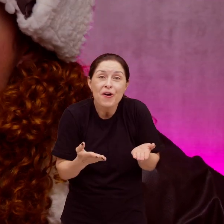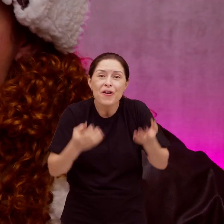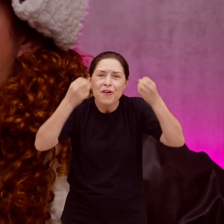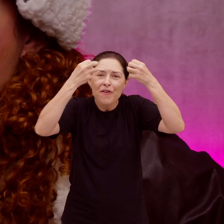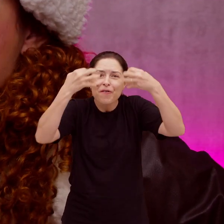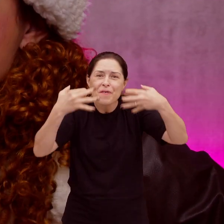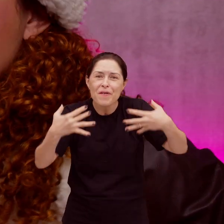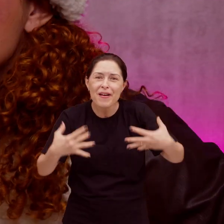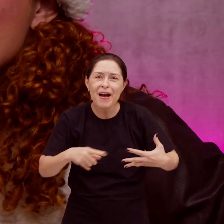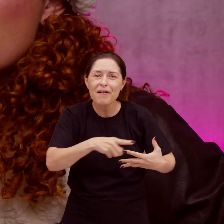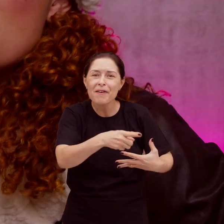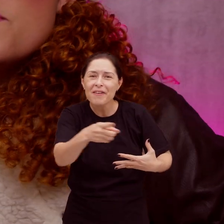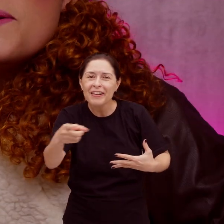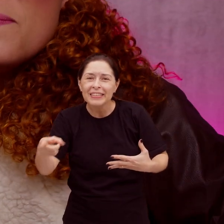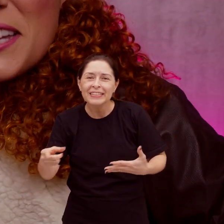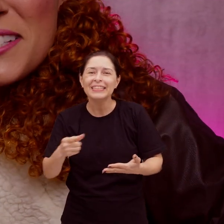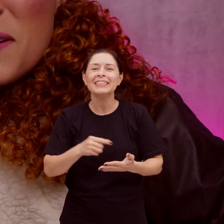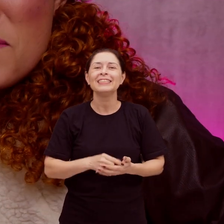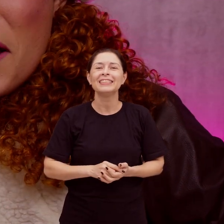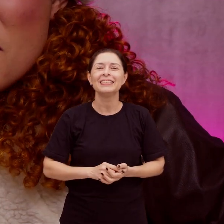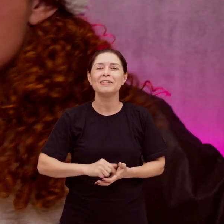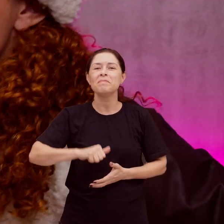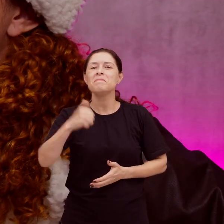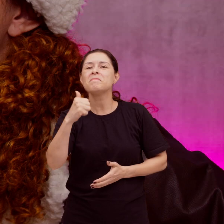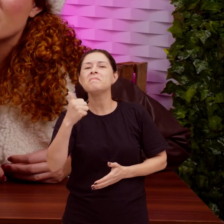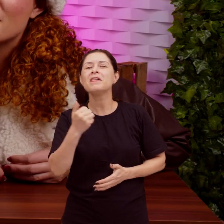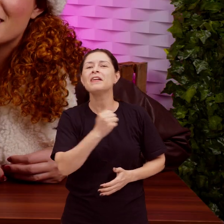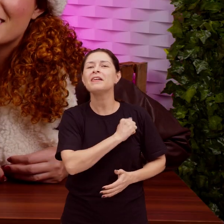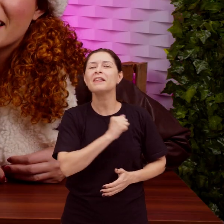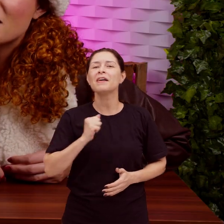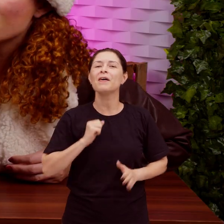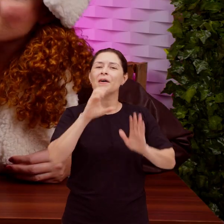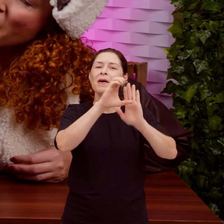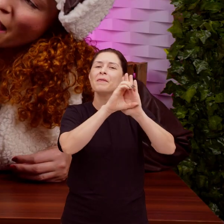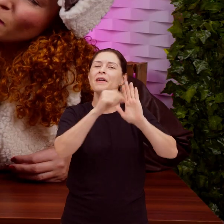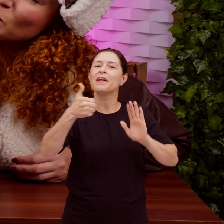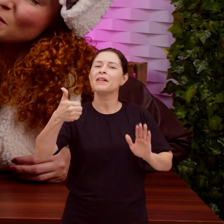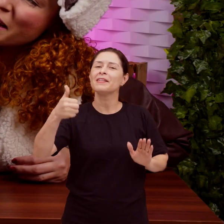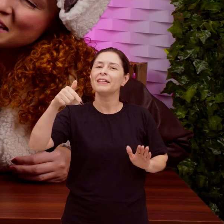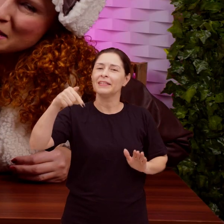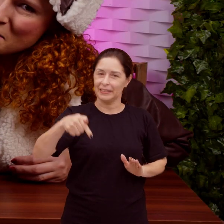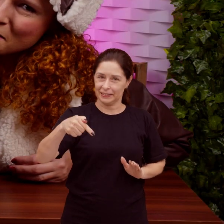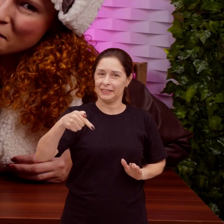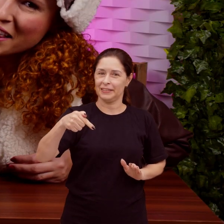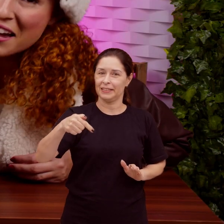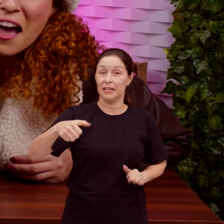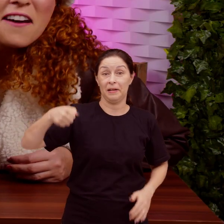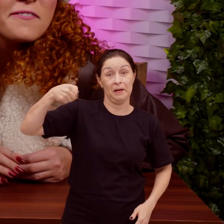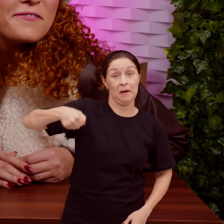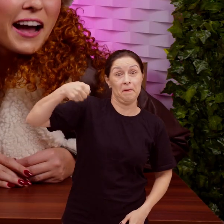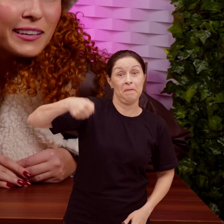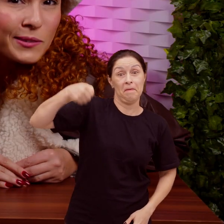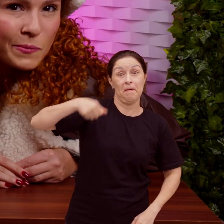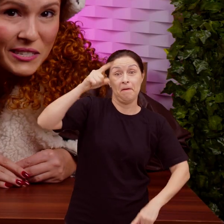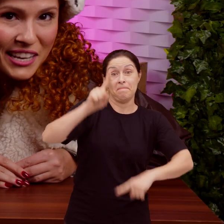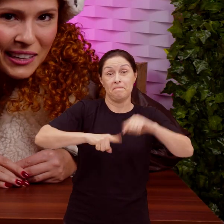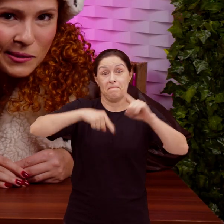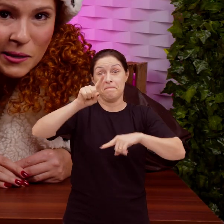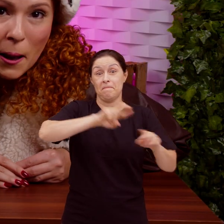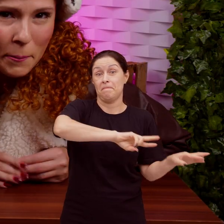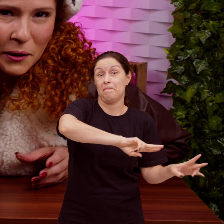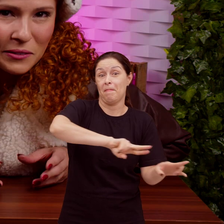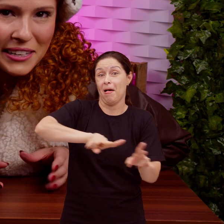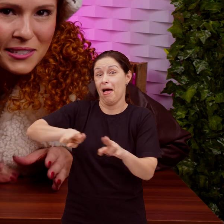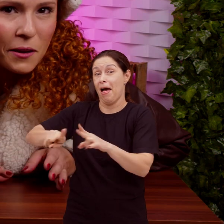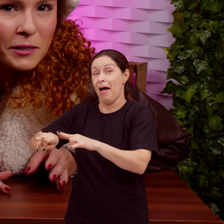vocês uma história que está no livro de 1 Samuel, capítulo 17. Eu trouxe aqui na minha mala vários